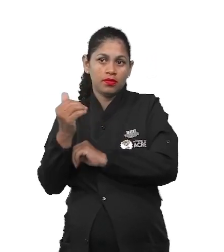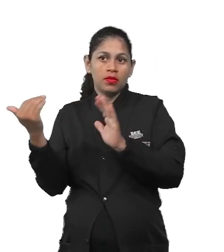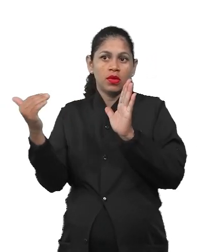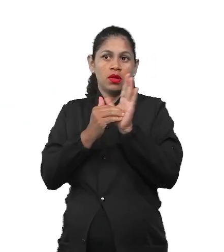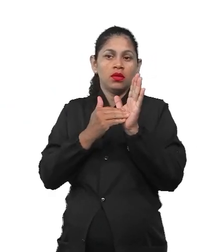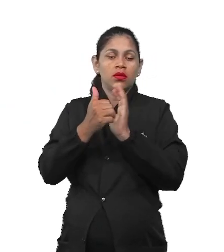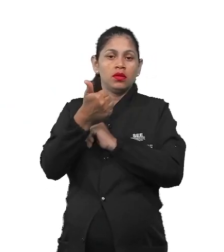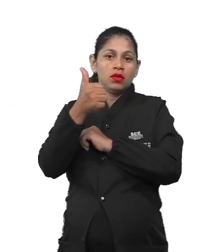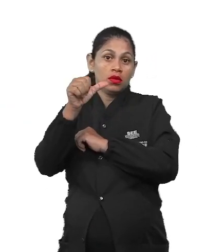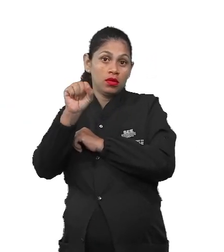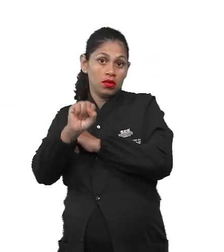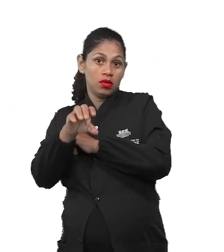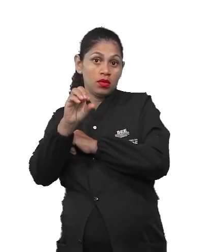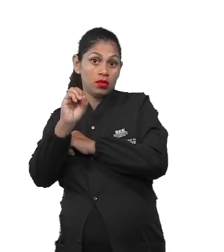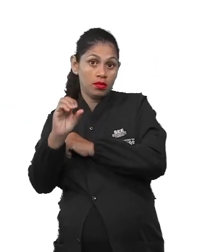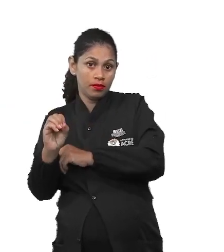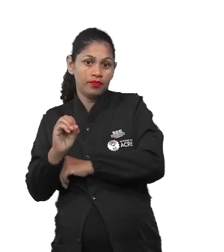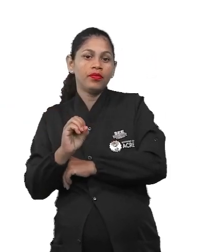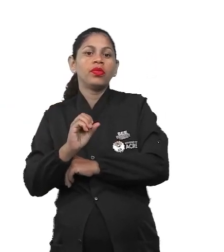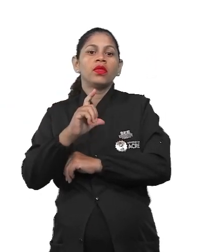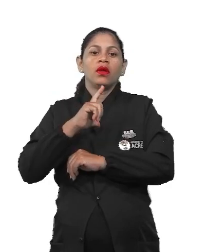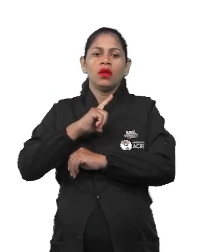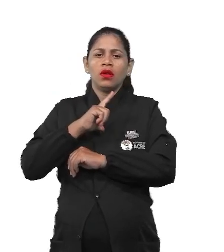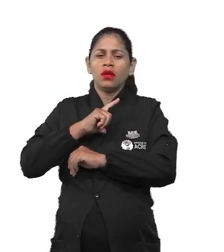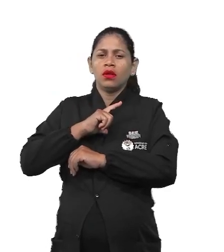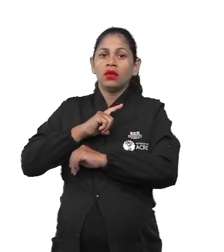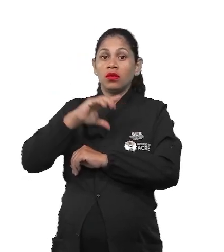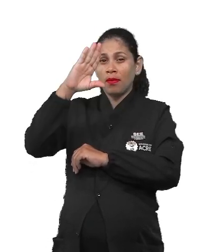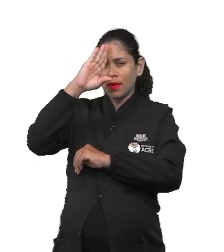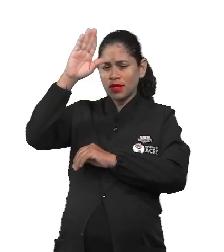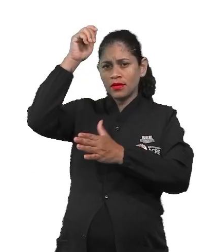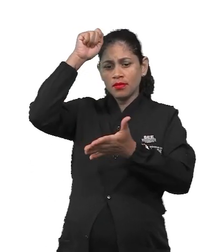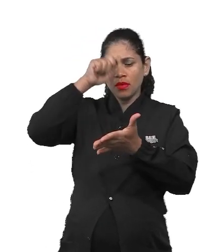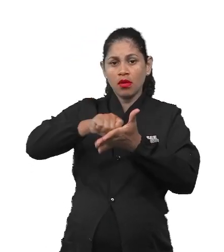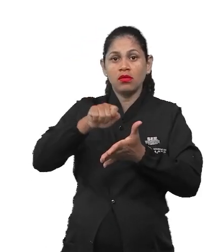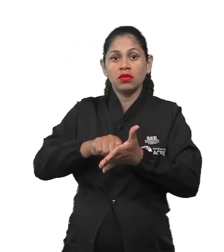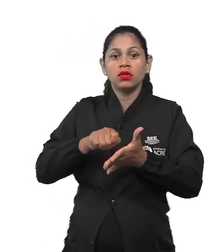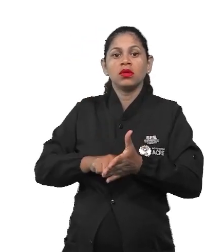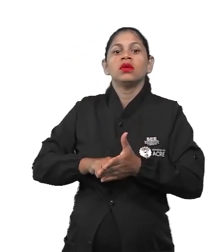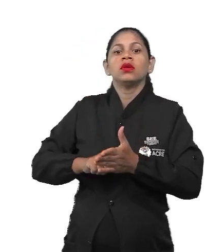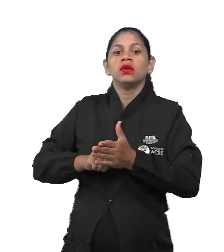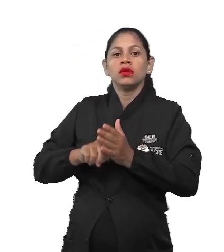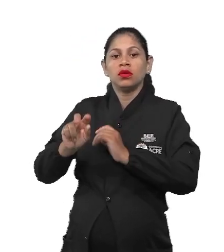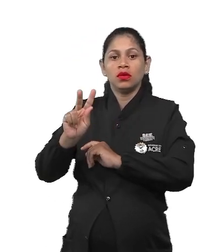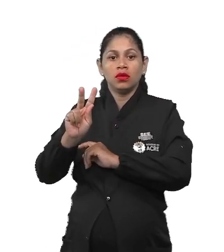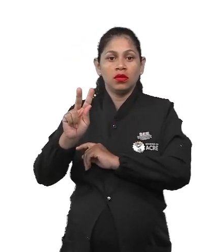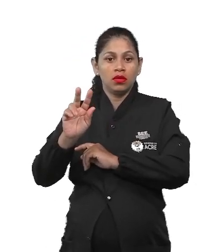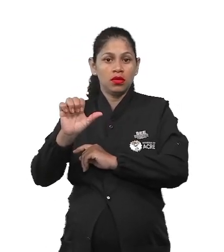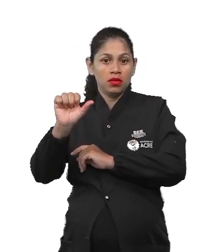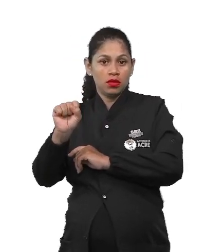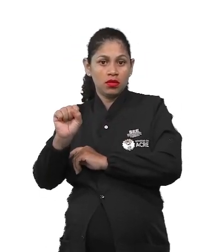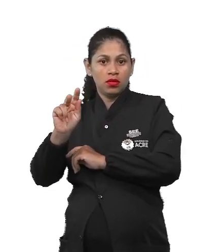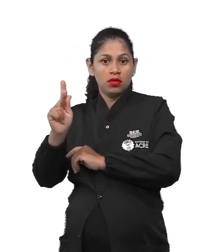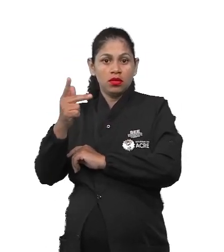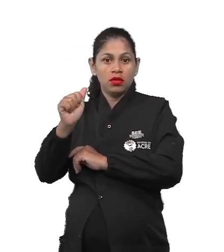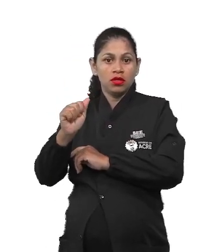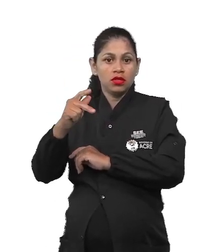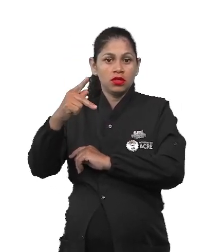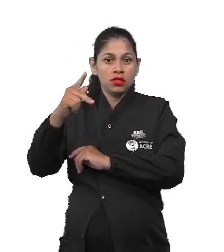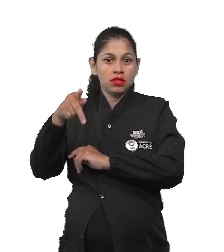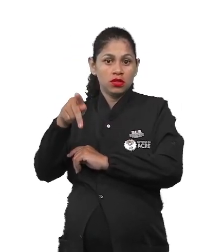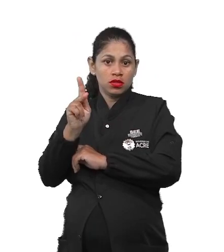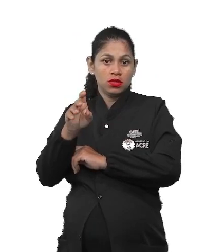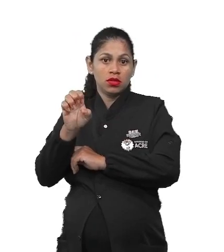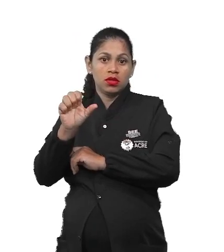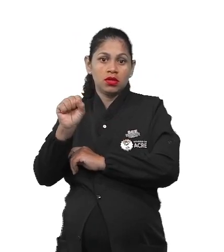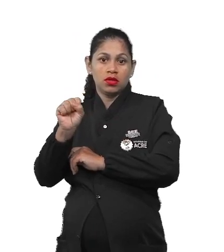William Shakespeare, que foi um dos principais escritores do Modern English. Nós temos também